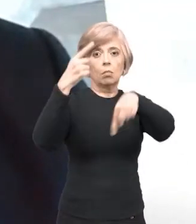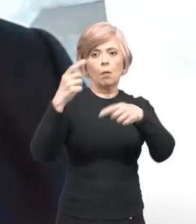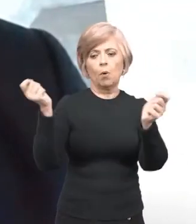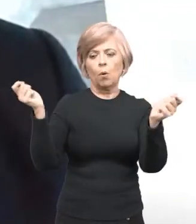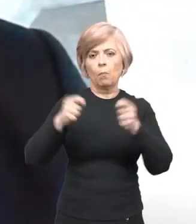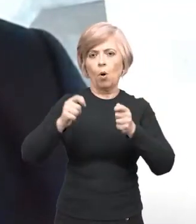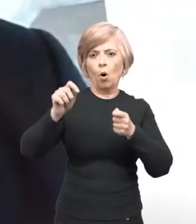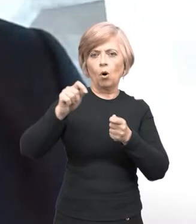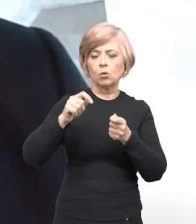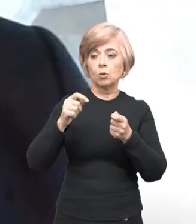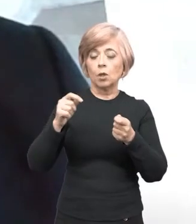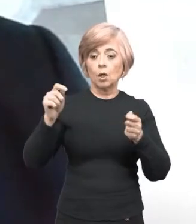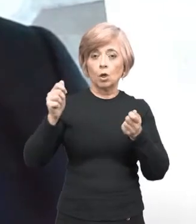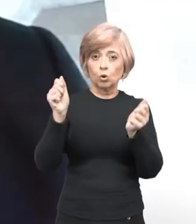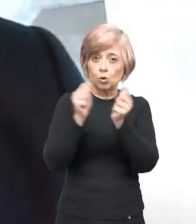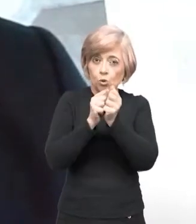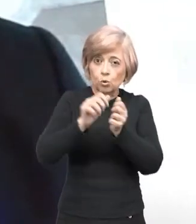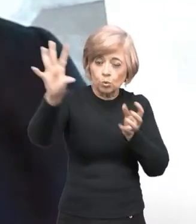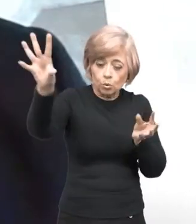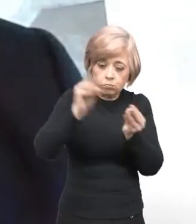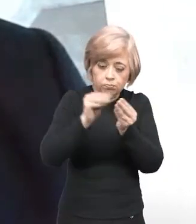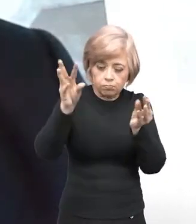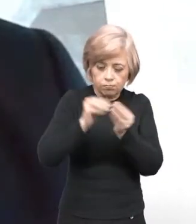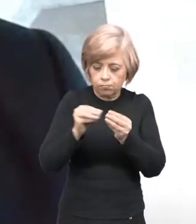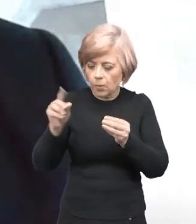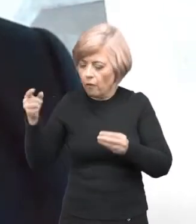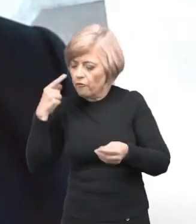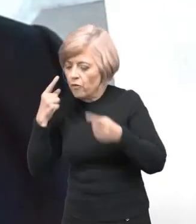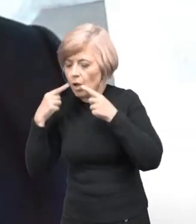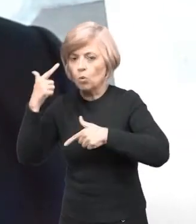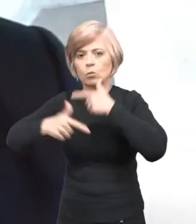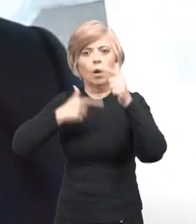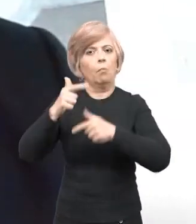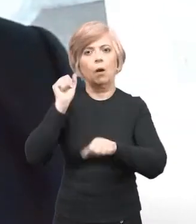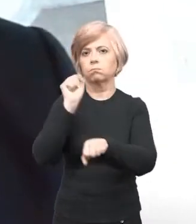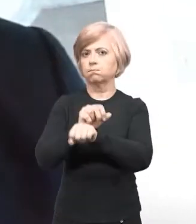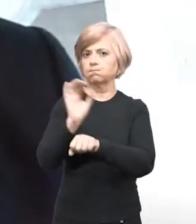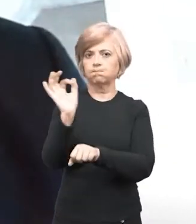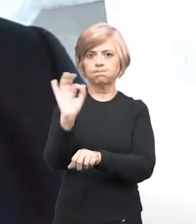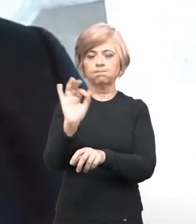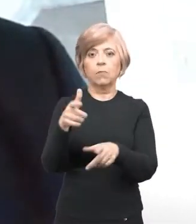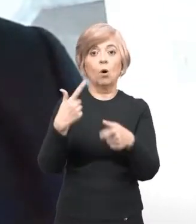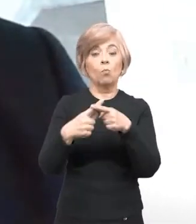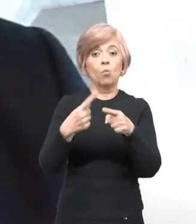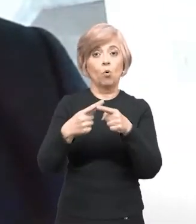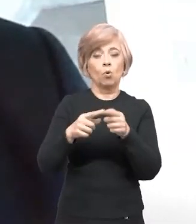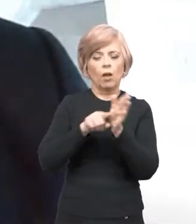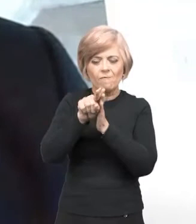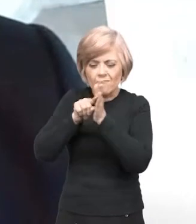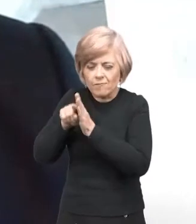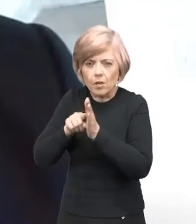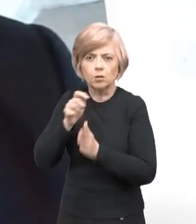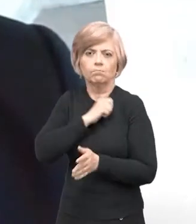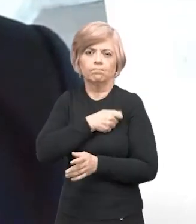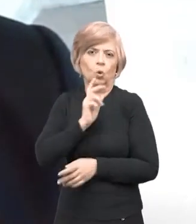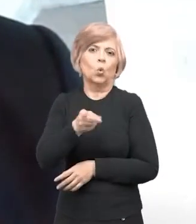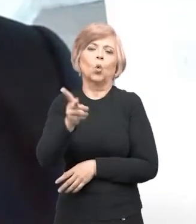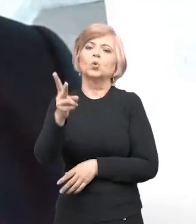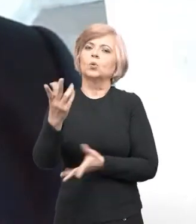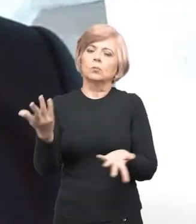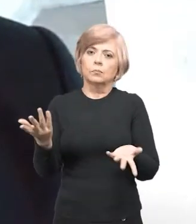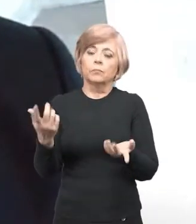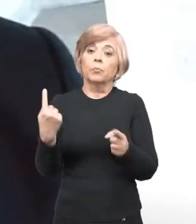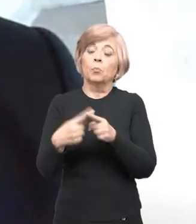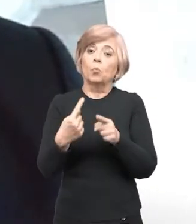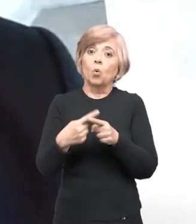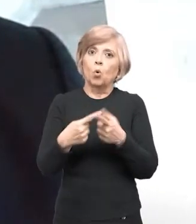ser juntadas fisicamente, de forma que os trabalhos não pararam, as investigações continuaram ao longo da pandemia, tanto que o